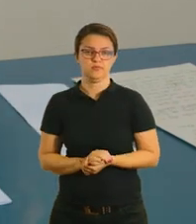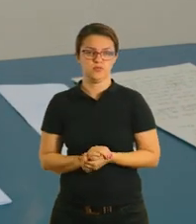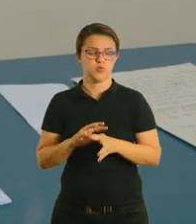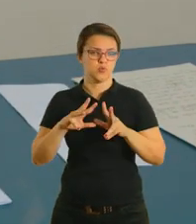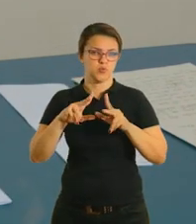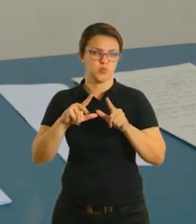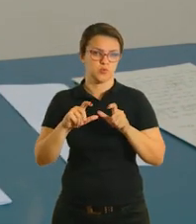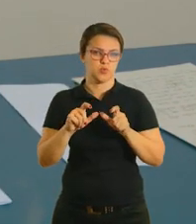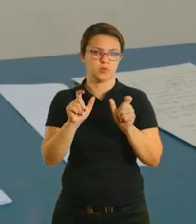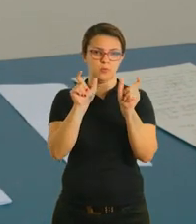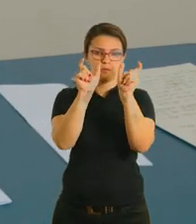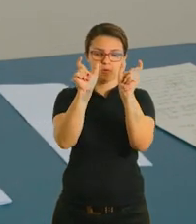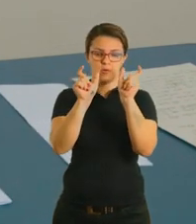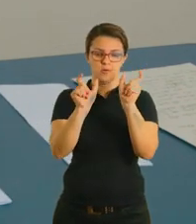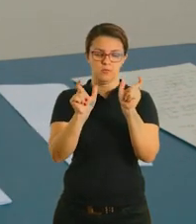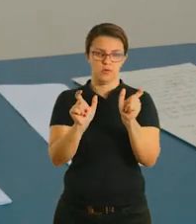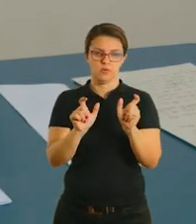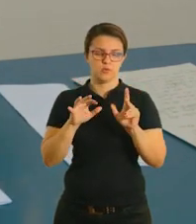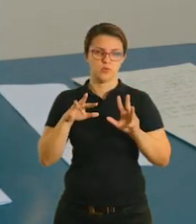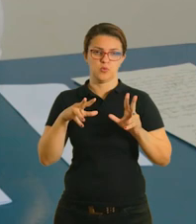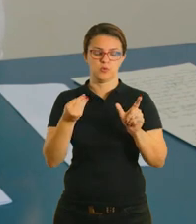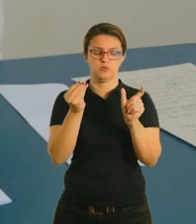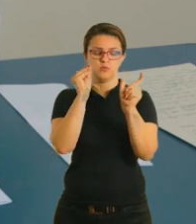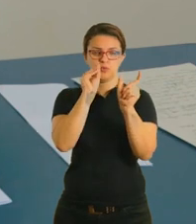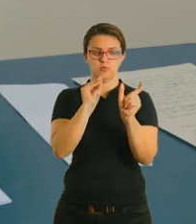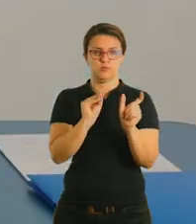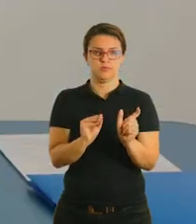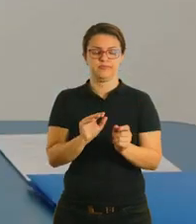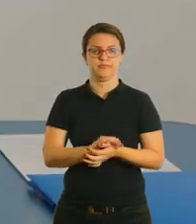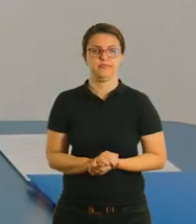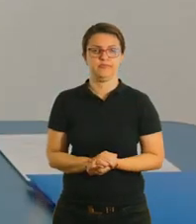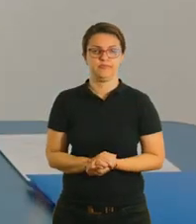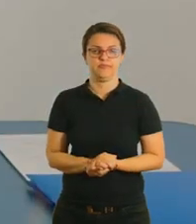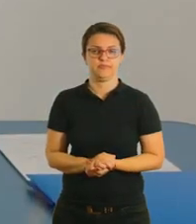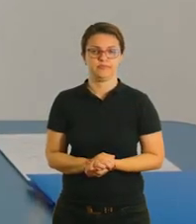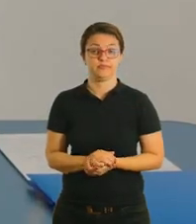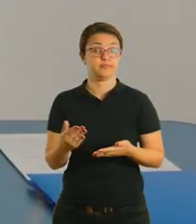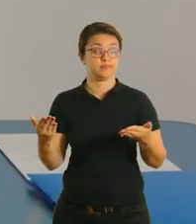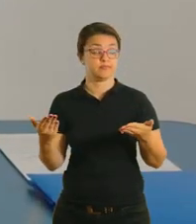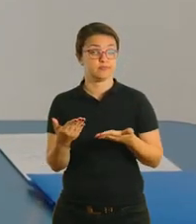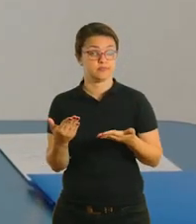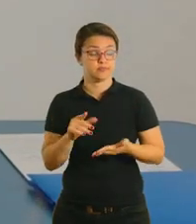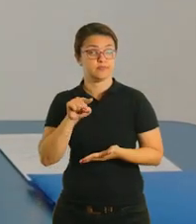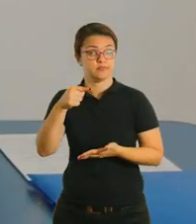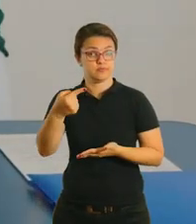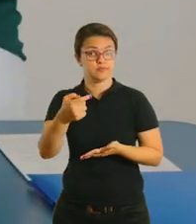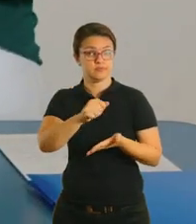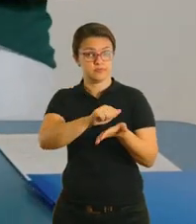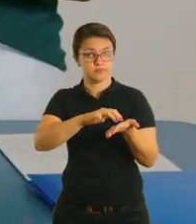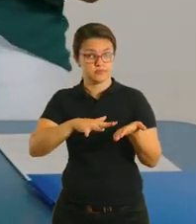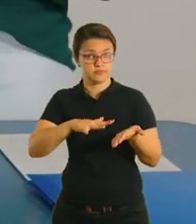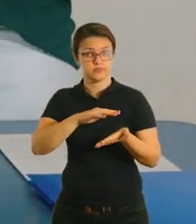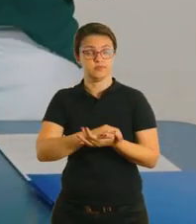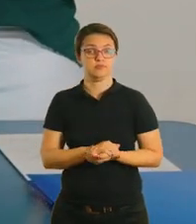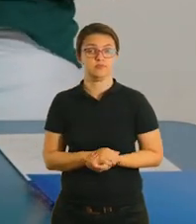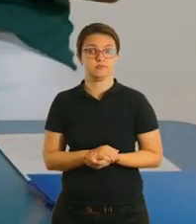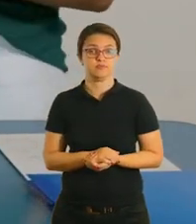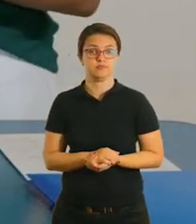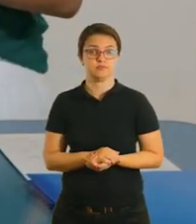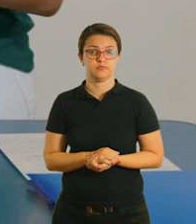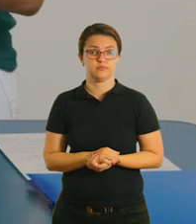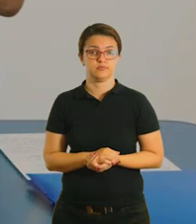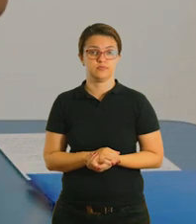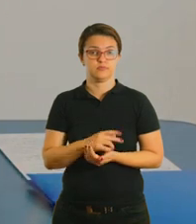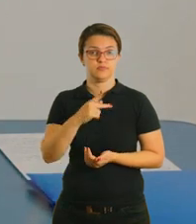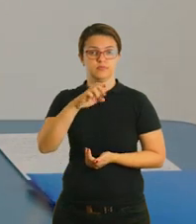Vocês deverão fazer isso com todas as outras sentenças da atividade, tá? Então, vamos agora para a próxima atividade, atividade número 2,